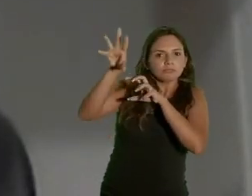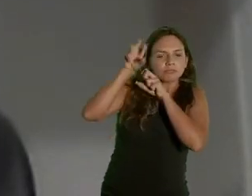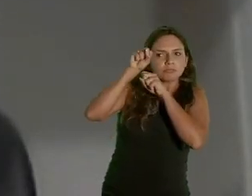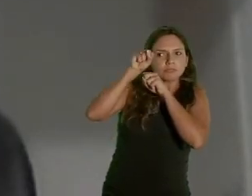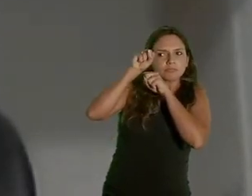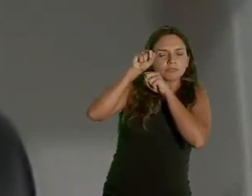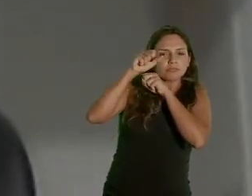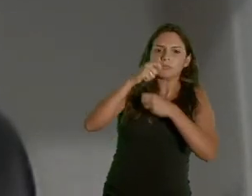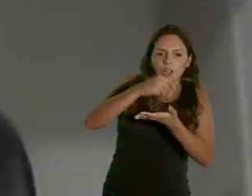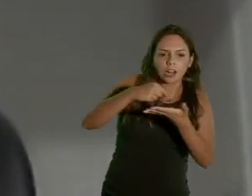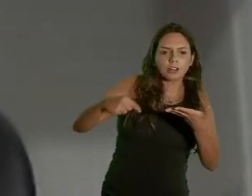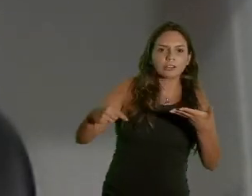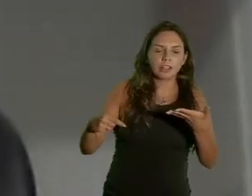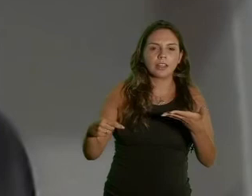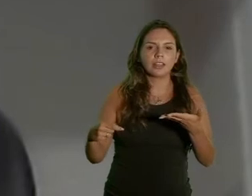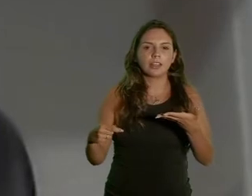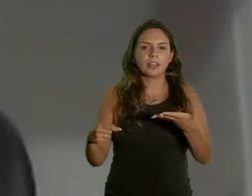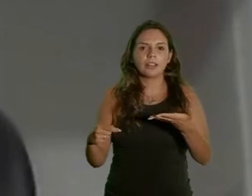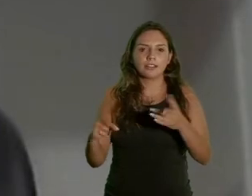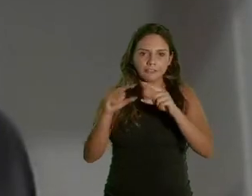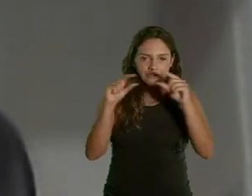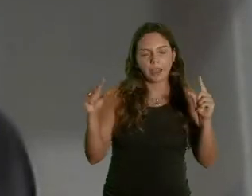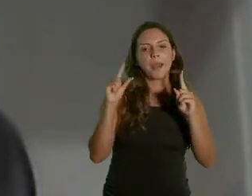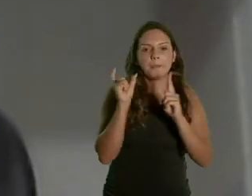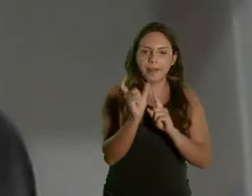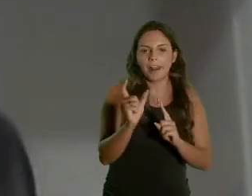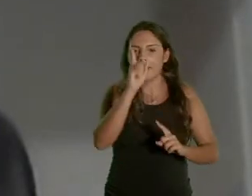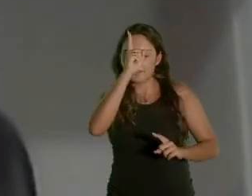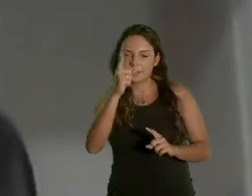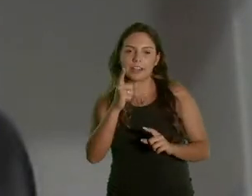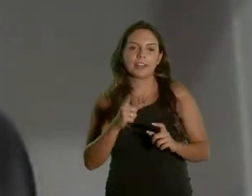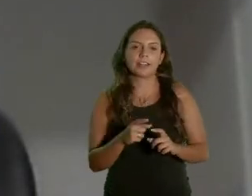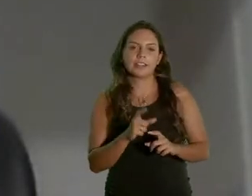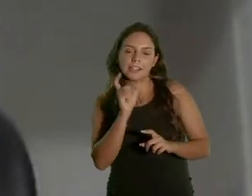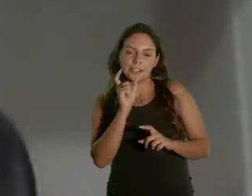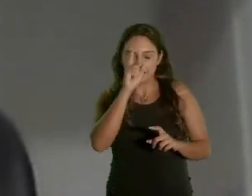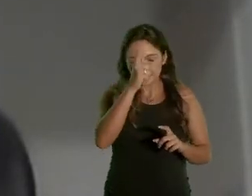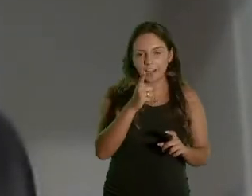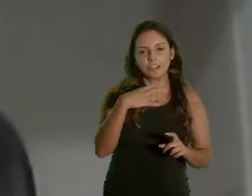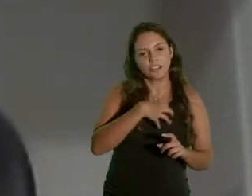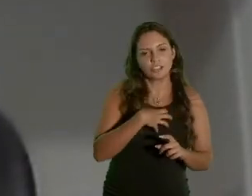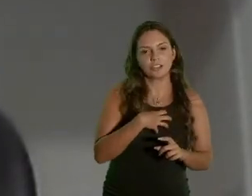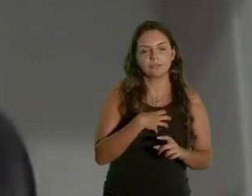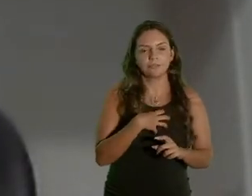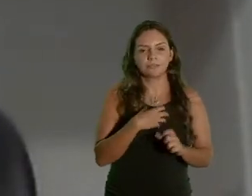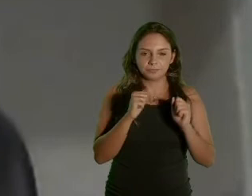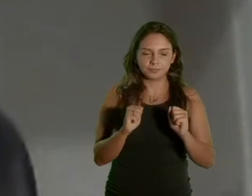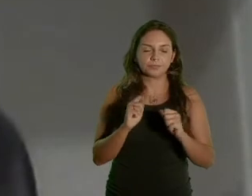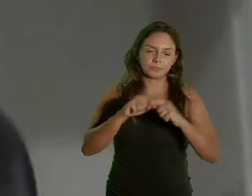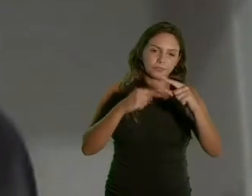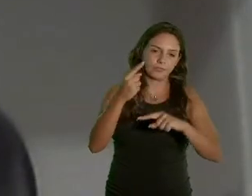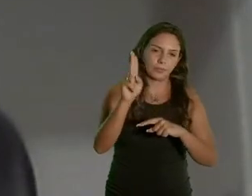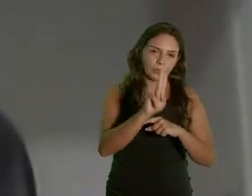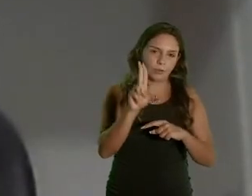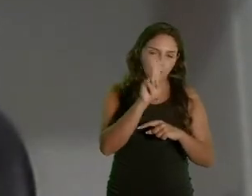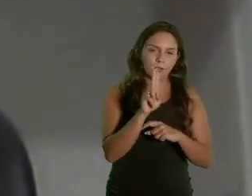questão de anotar aquela inspiração, anotar aquele verso, aquela palavra, aquela ideia de título, aquela ideia de estilo, para que eu possa depois